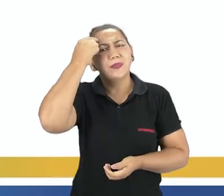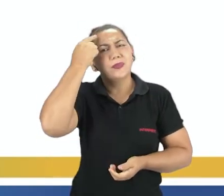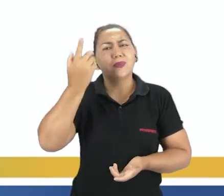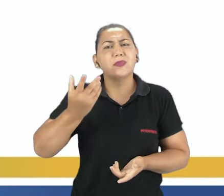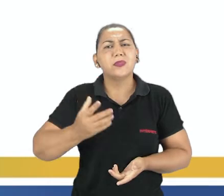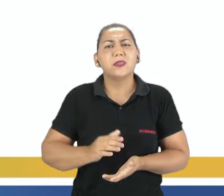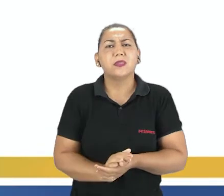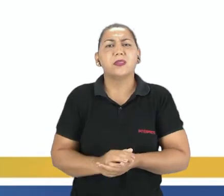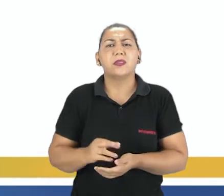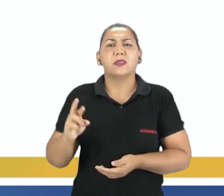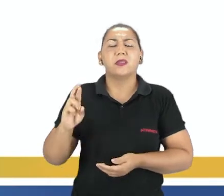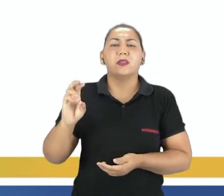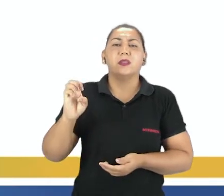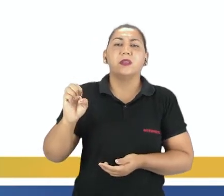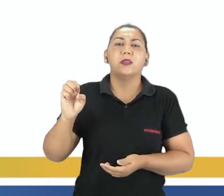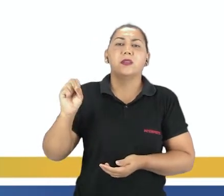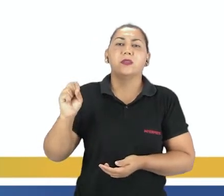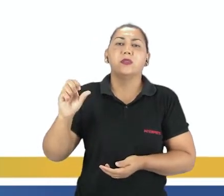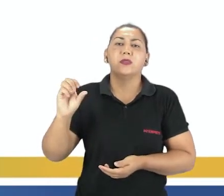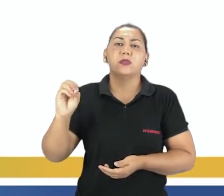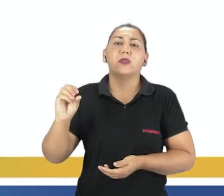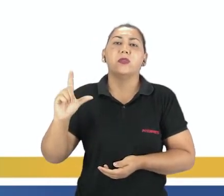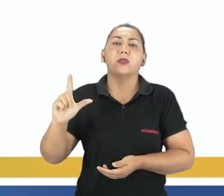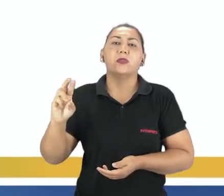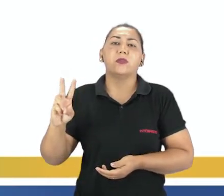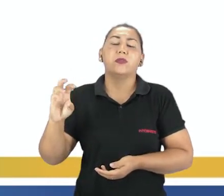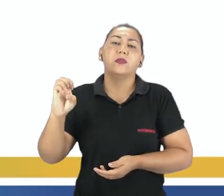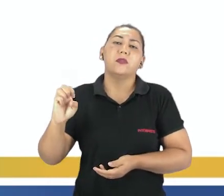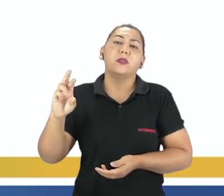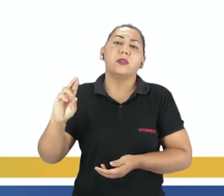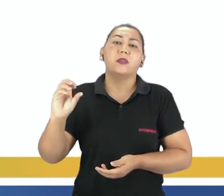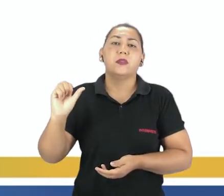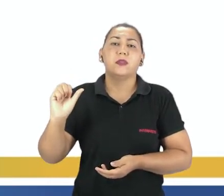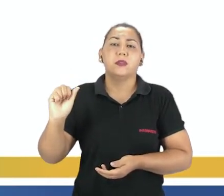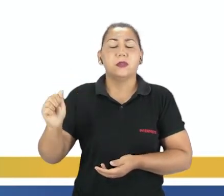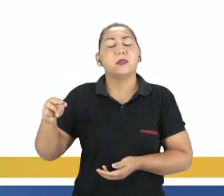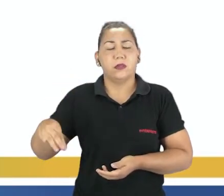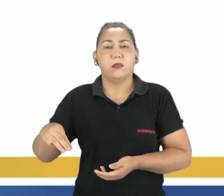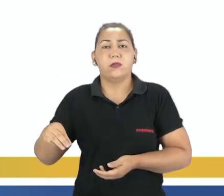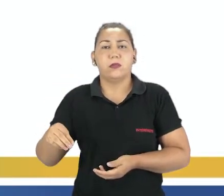Quem comprou? Ir, levar. Quem levou?